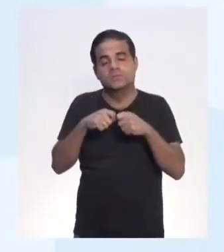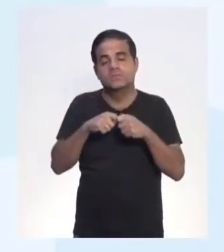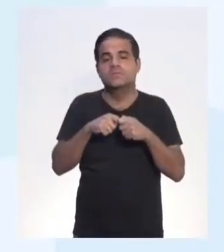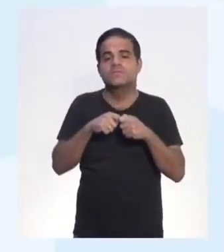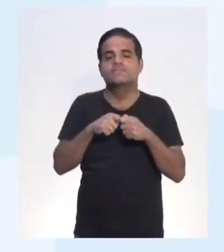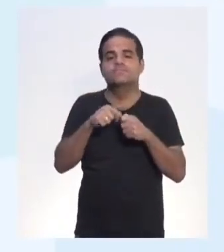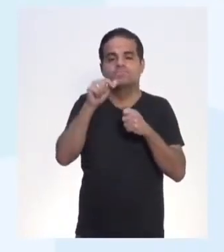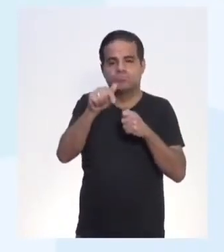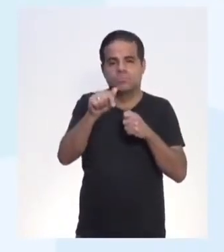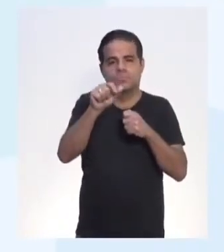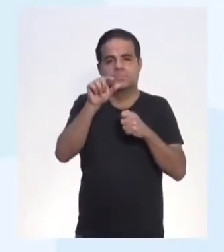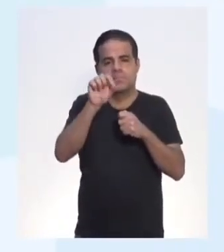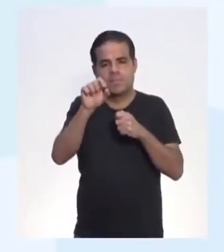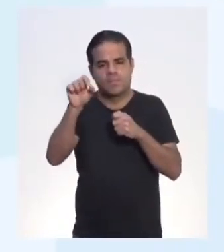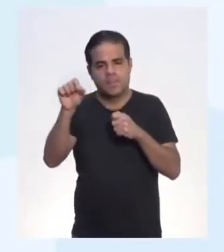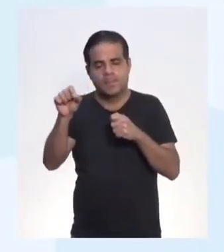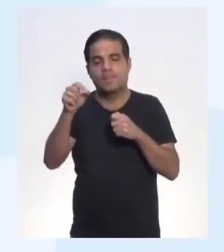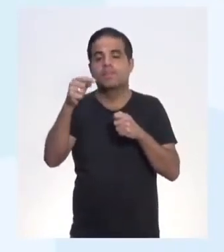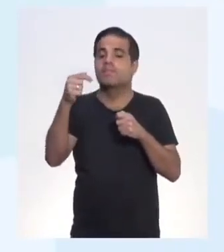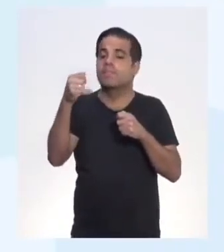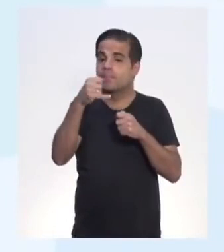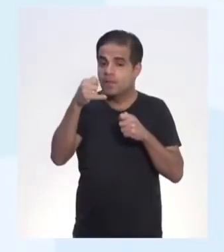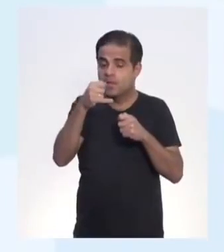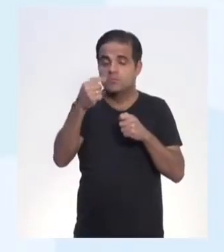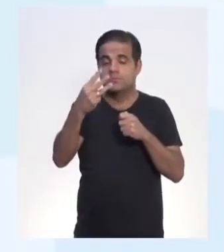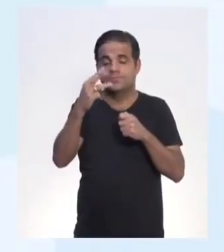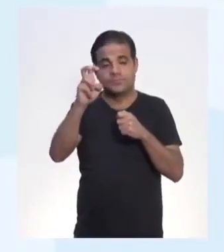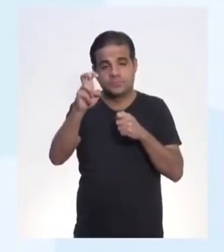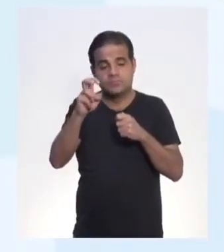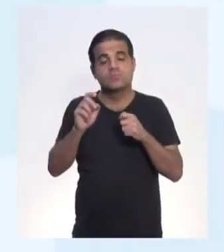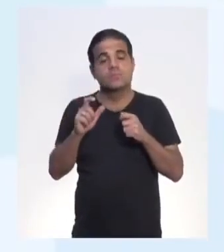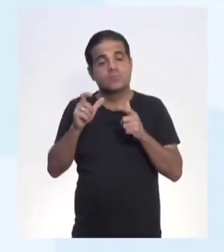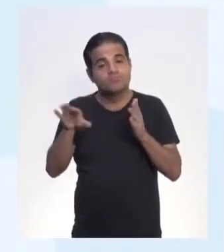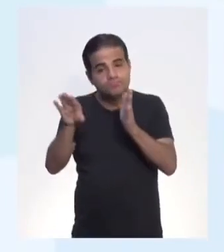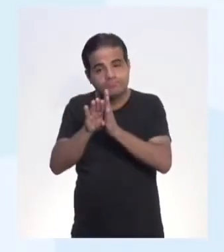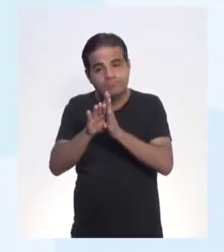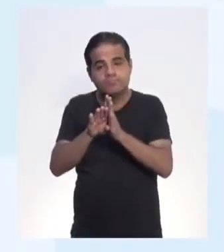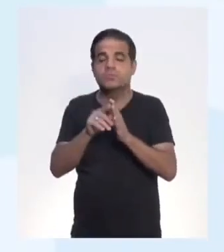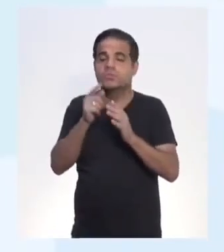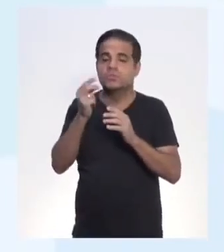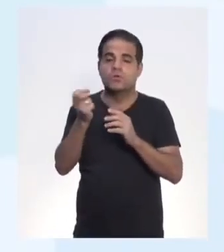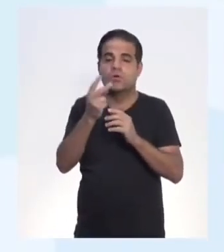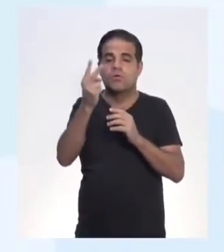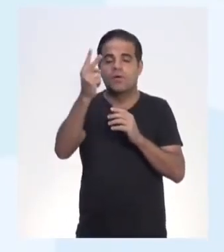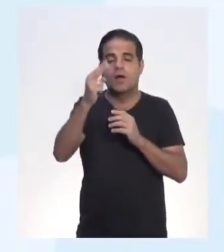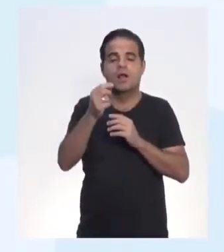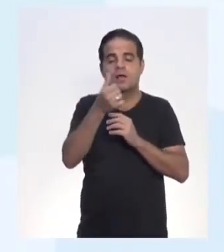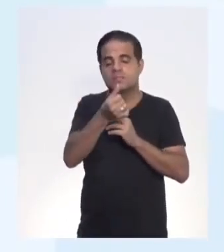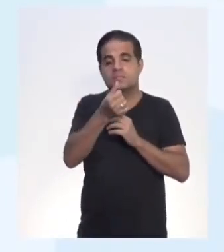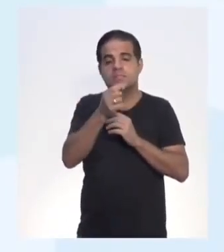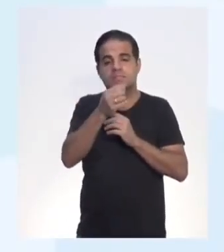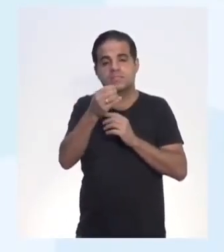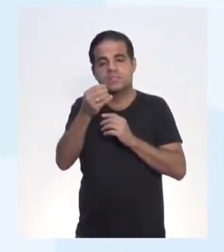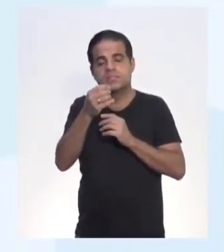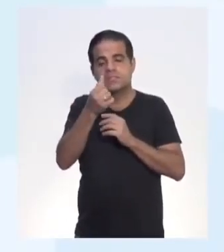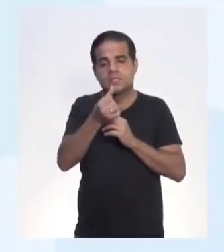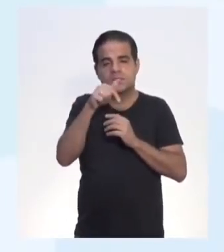fazer 700 - 35 é onde eu chego no valor dos